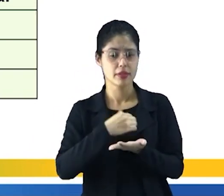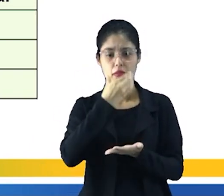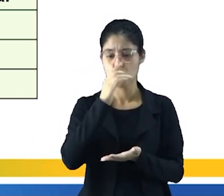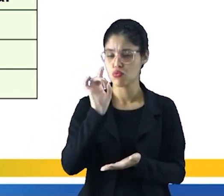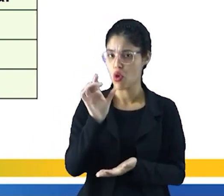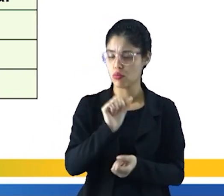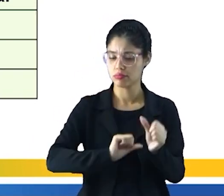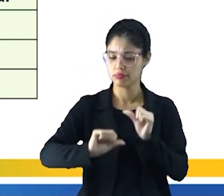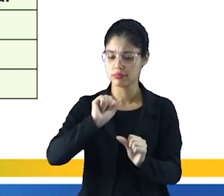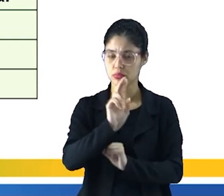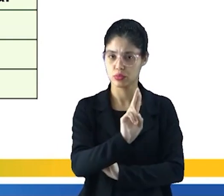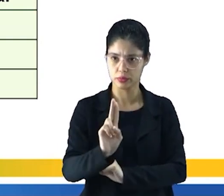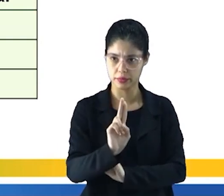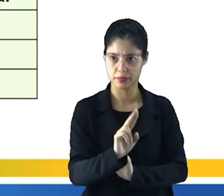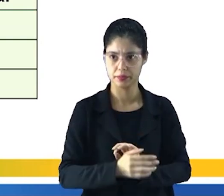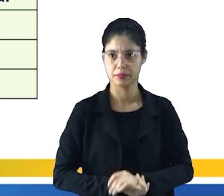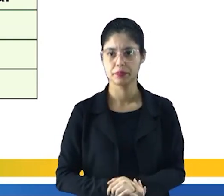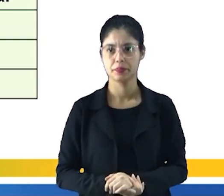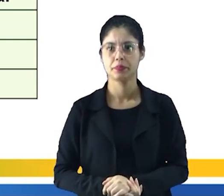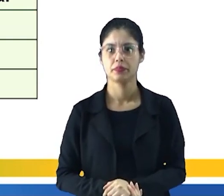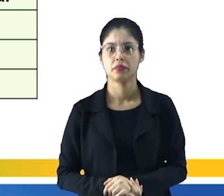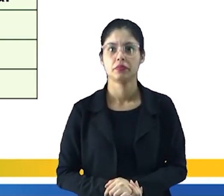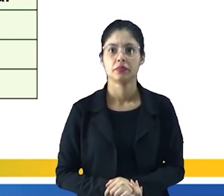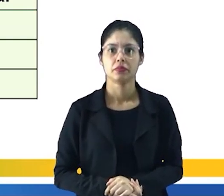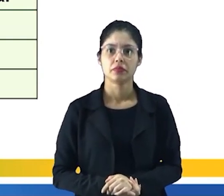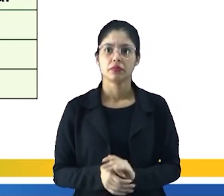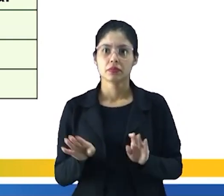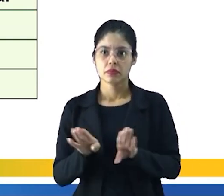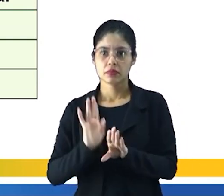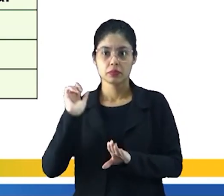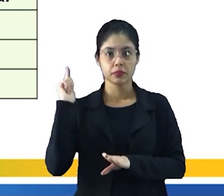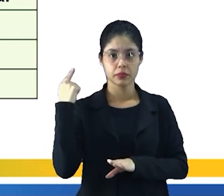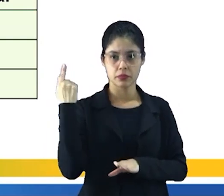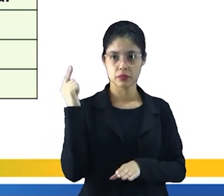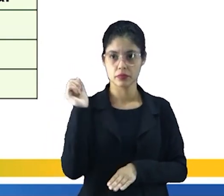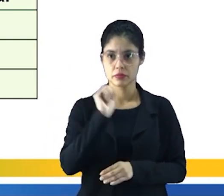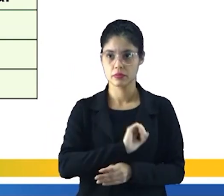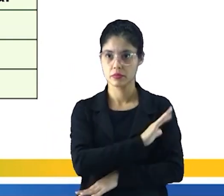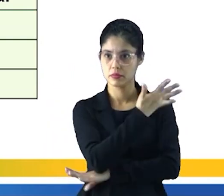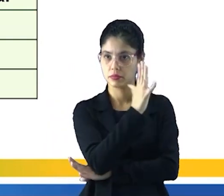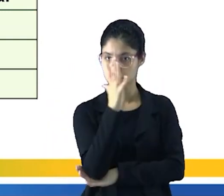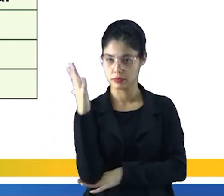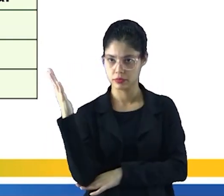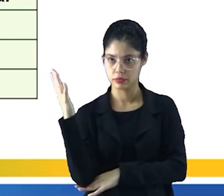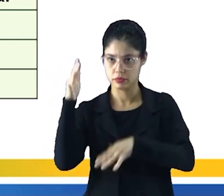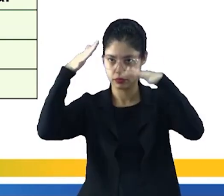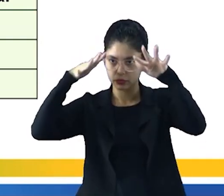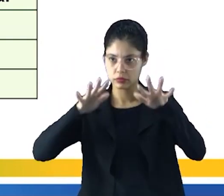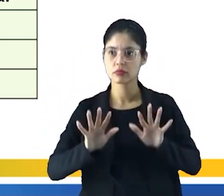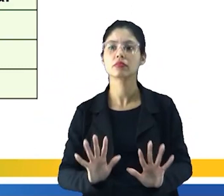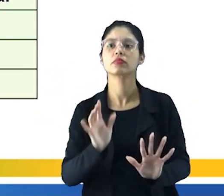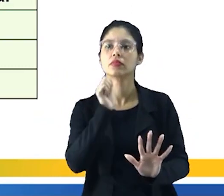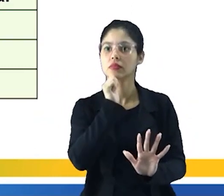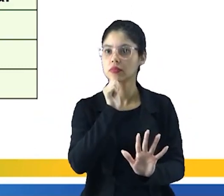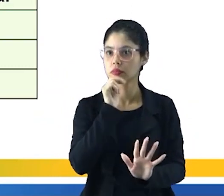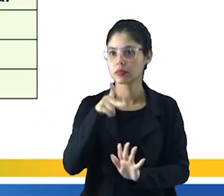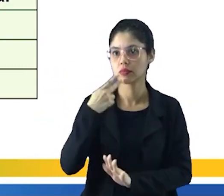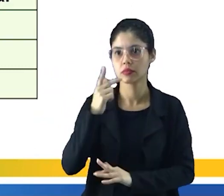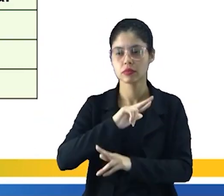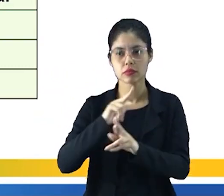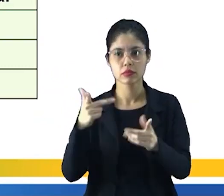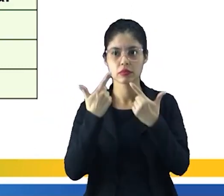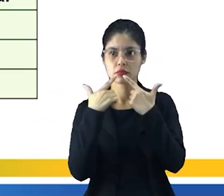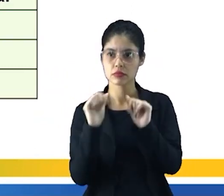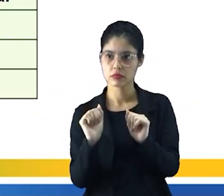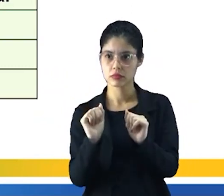vai mudando de acordo com a região o nome. Nós temos também variações geográficas naturalmente, né? Falam